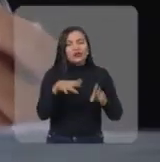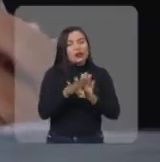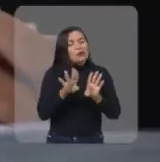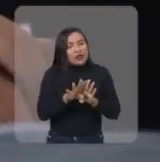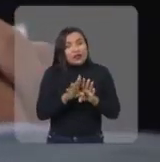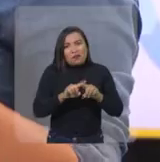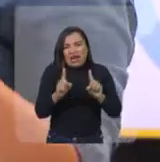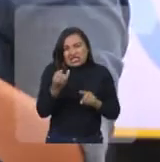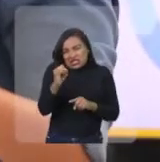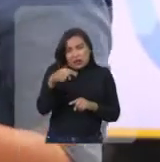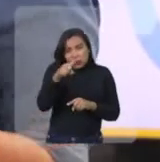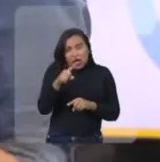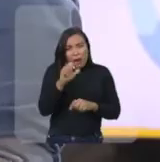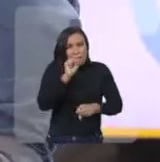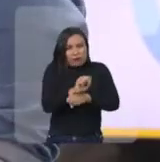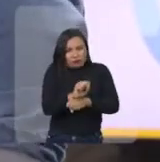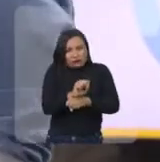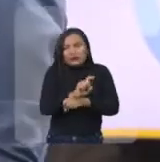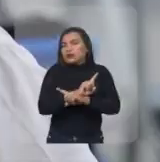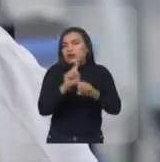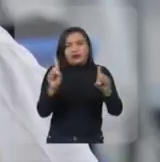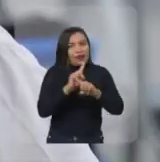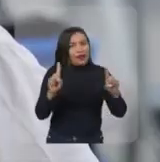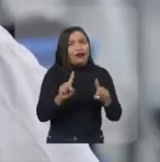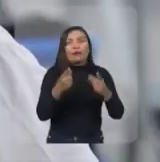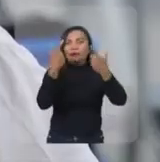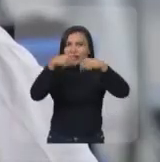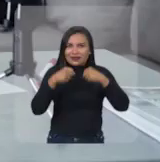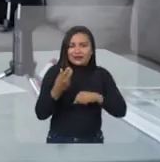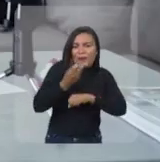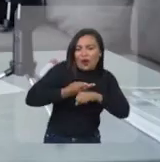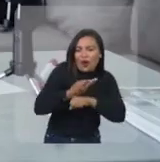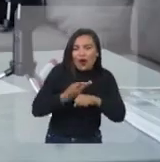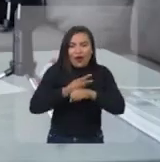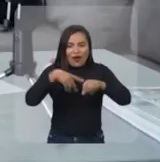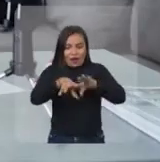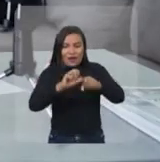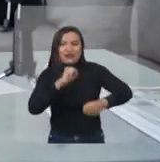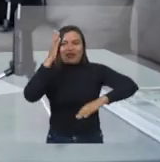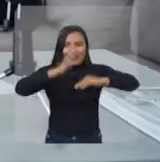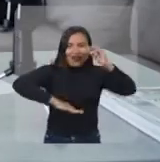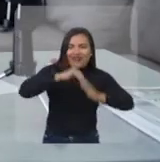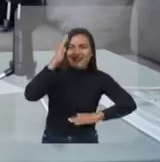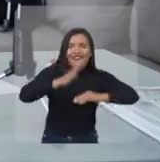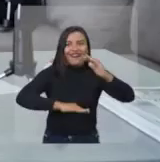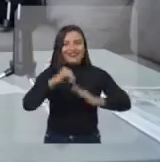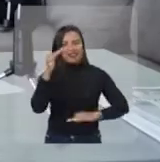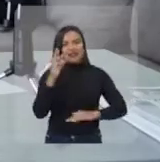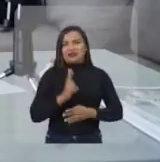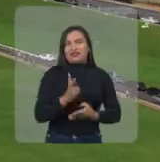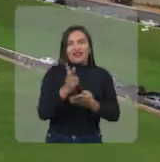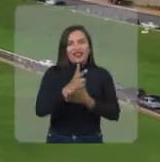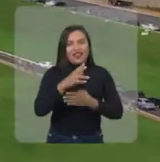uma opção. Buscar o aperfeiçoamento profissional é o caminho. Um caminho que não precisa ser trabalhado